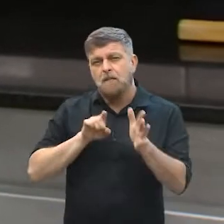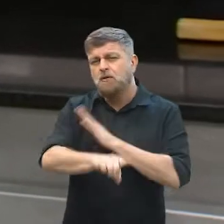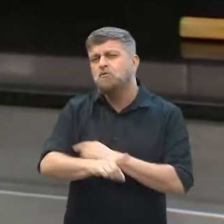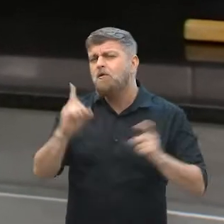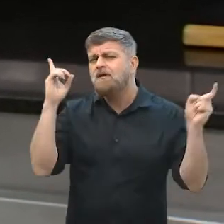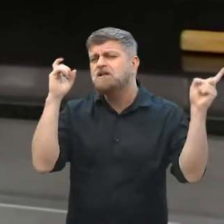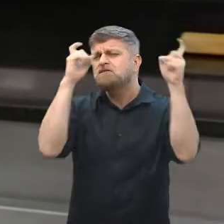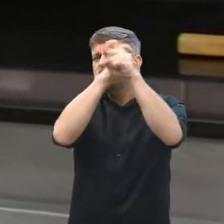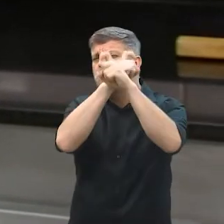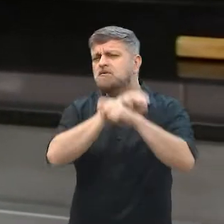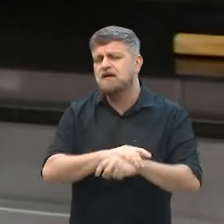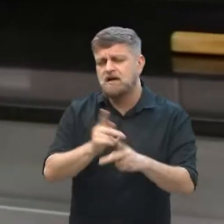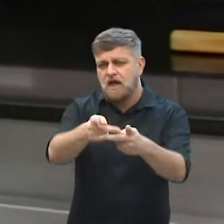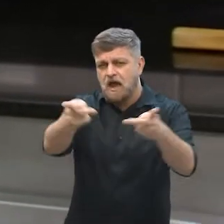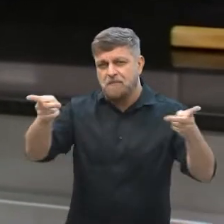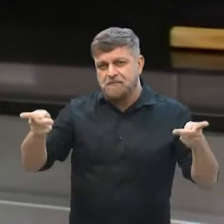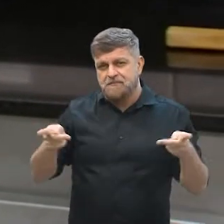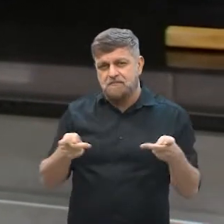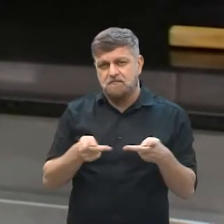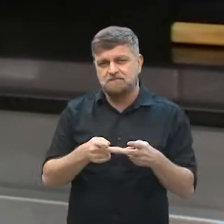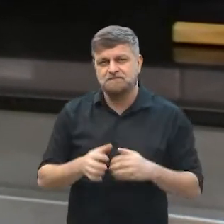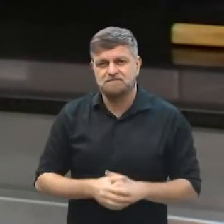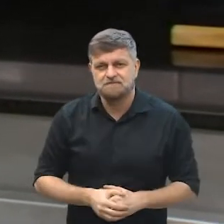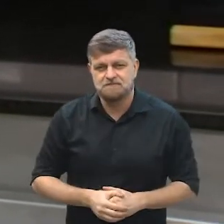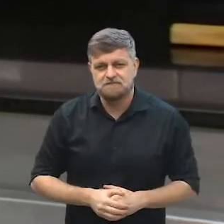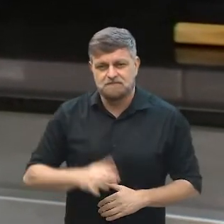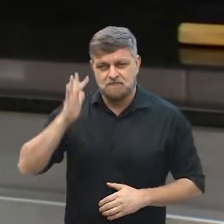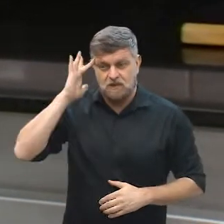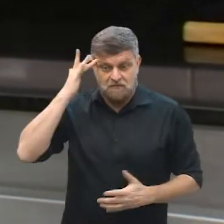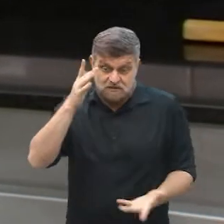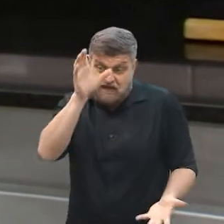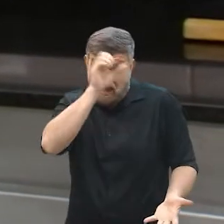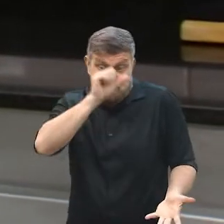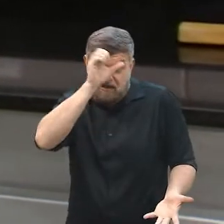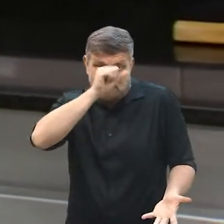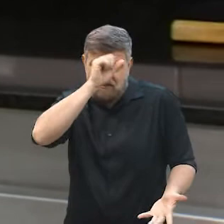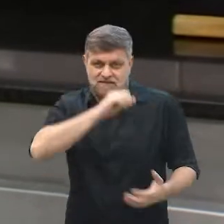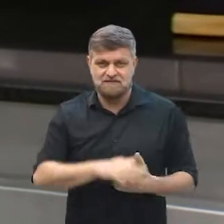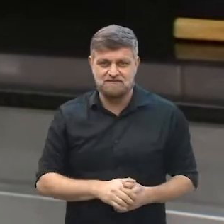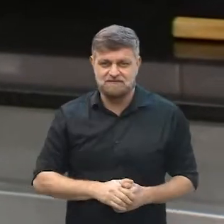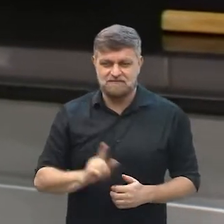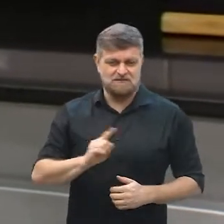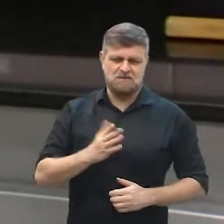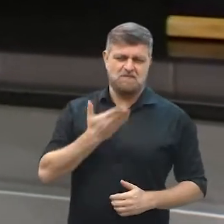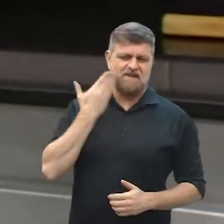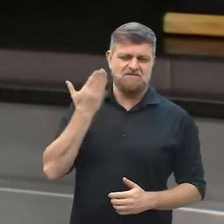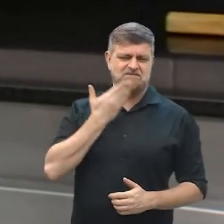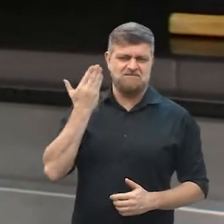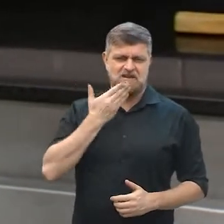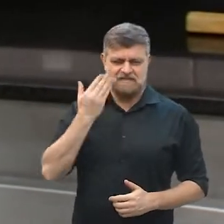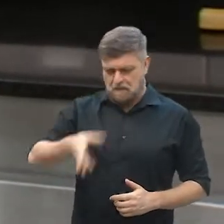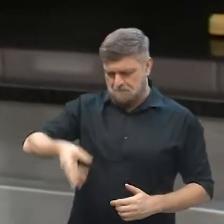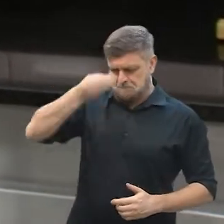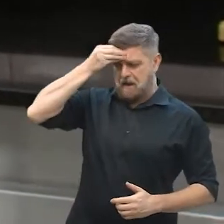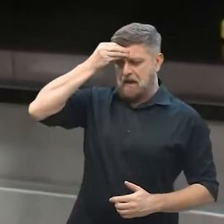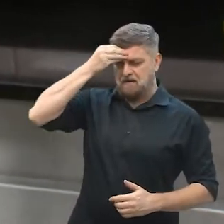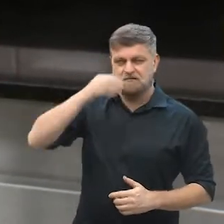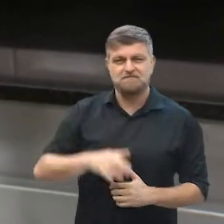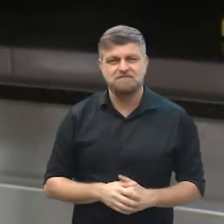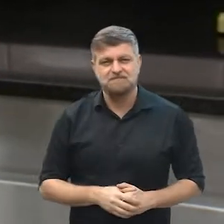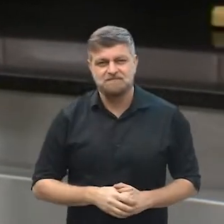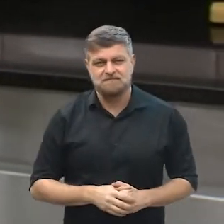ser pizzaiolo? É, a maior dificuldade eu acho que o cara aprender, né? Que não é fácil. Não é fácil, não.